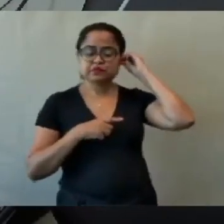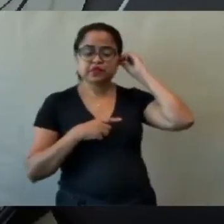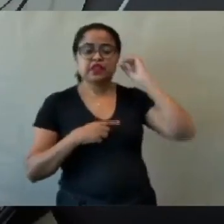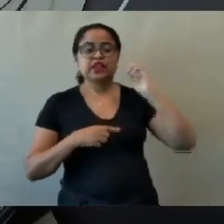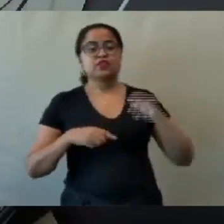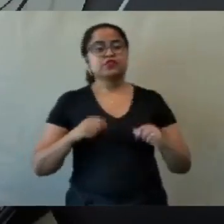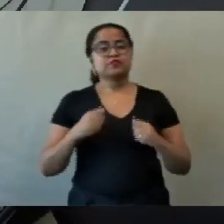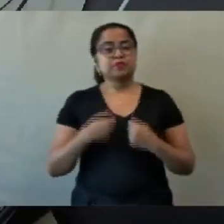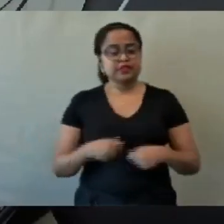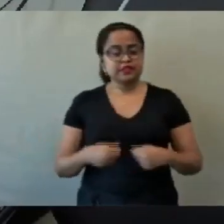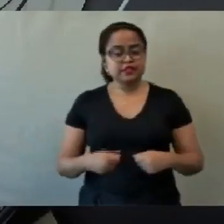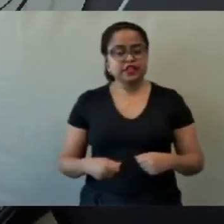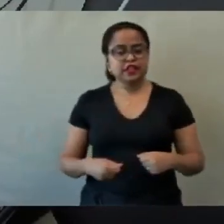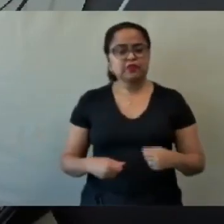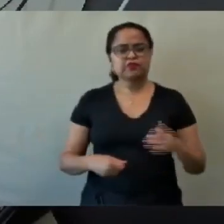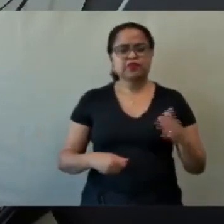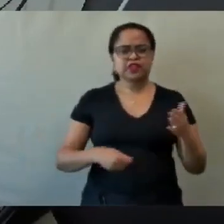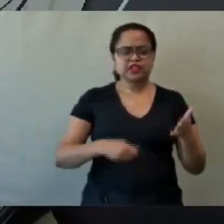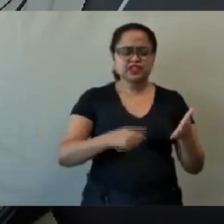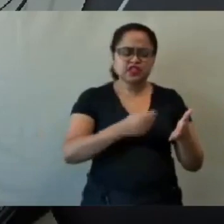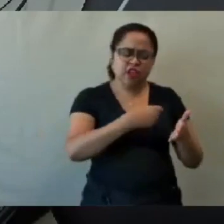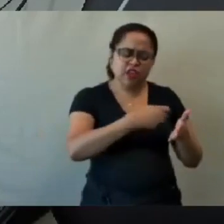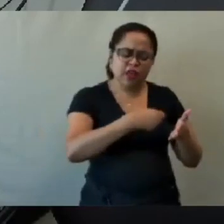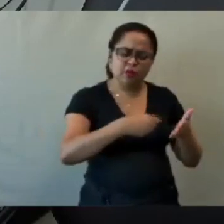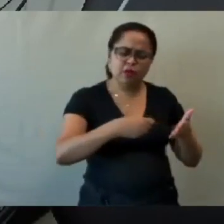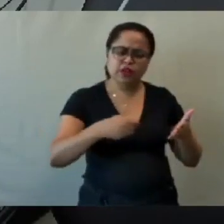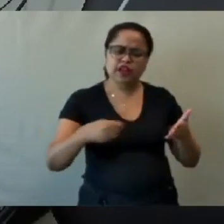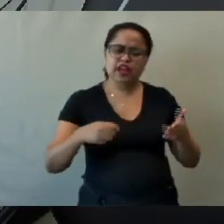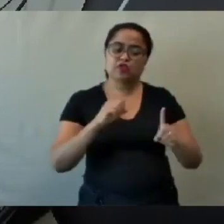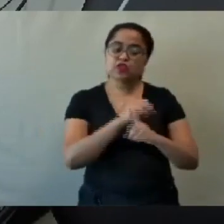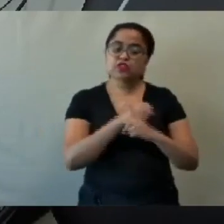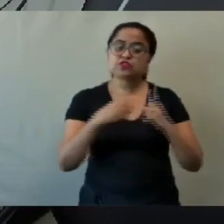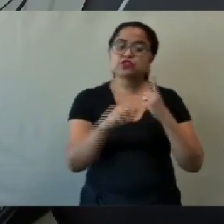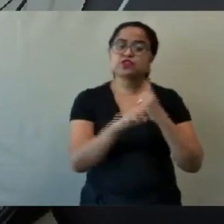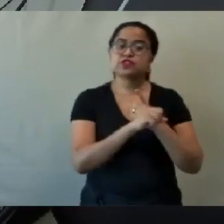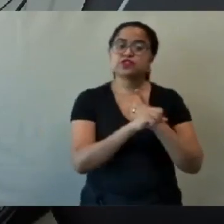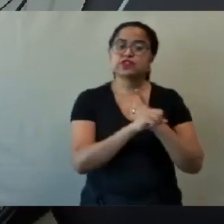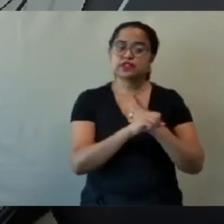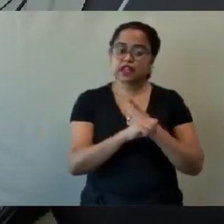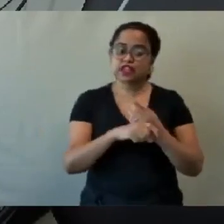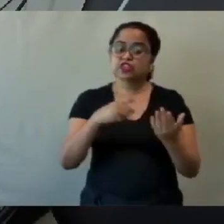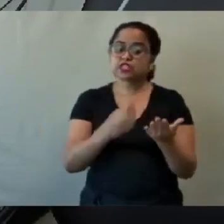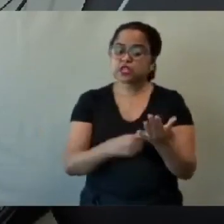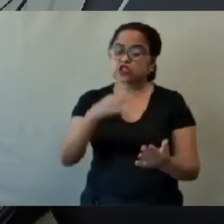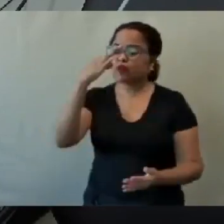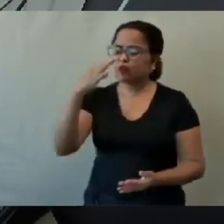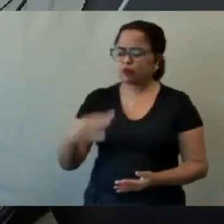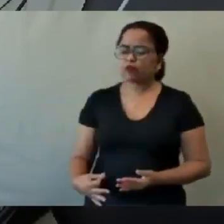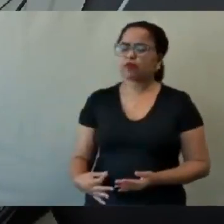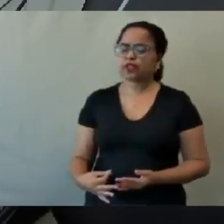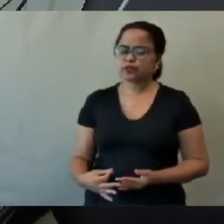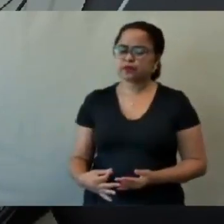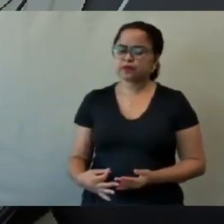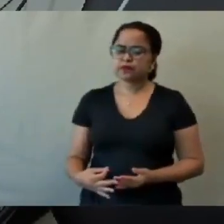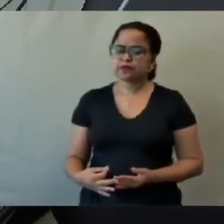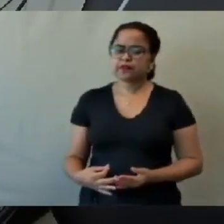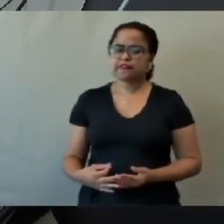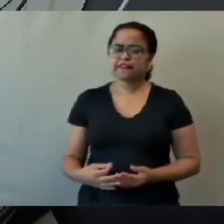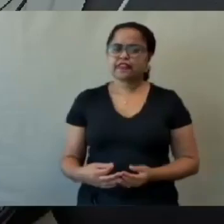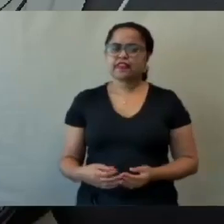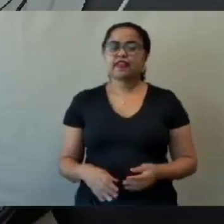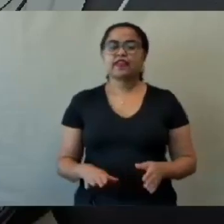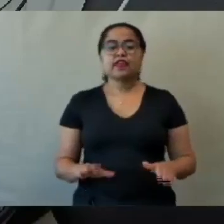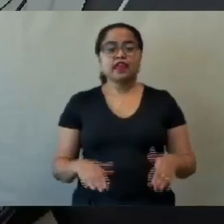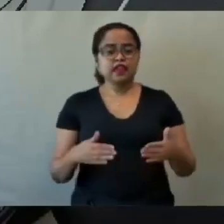seja elaborado com a sociedade, como foi feito, e que seja cumprido, principalmente. Então, é isso que eu queria falar para abrir a